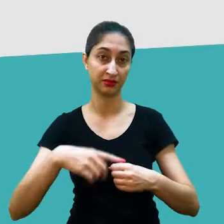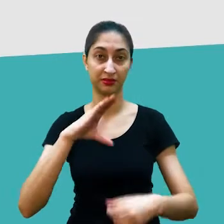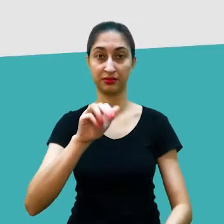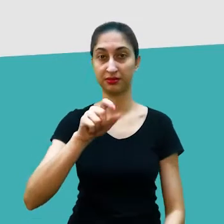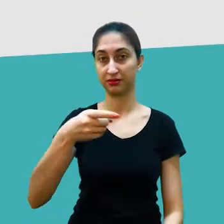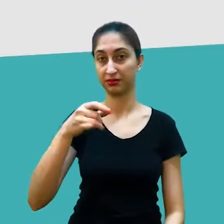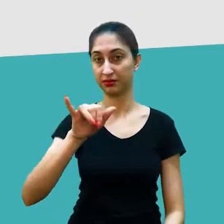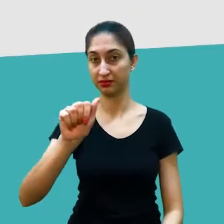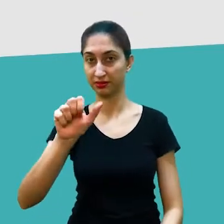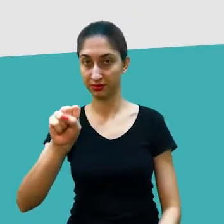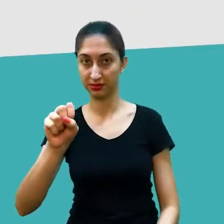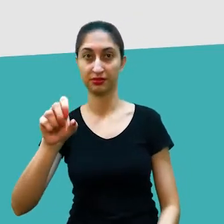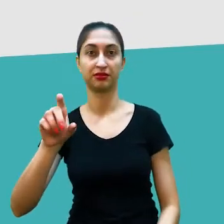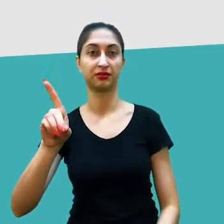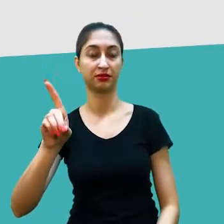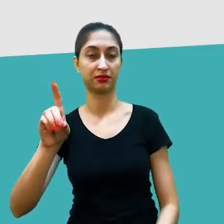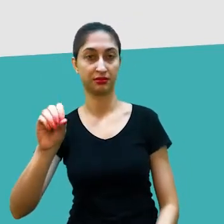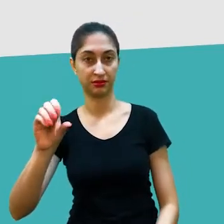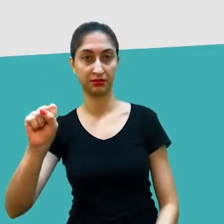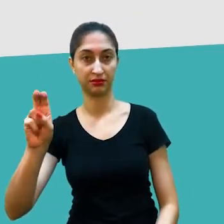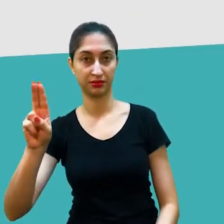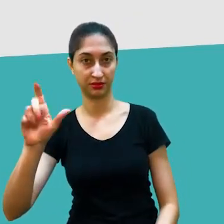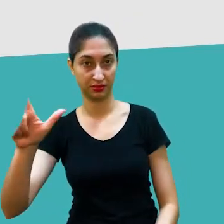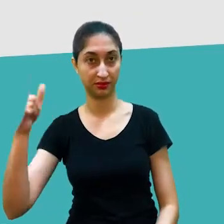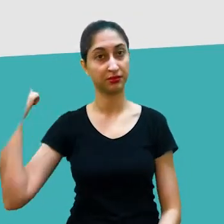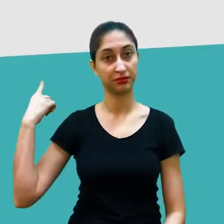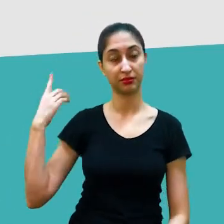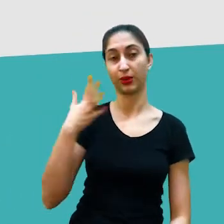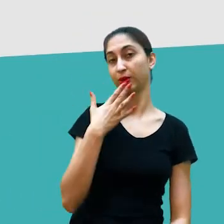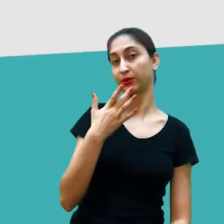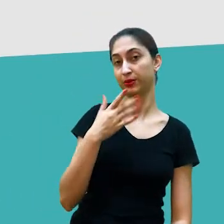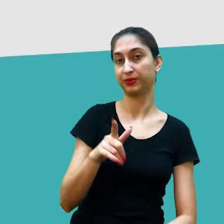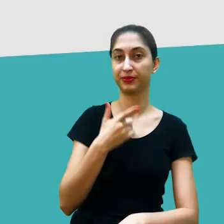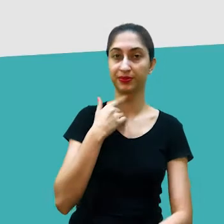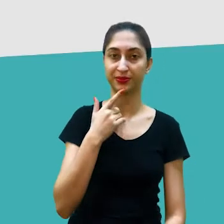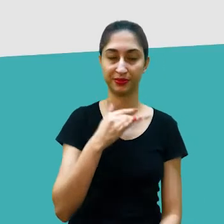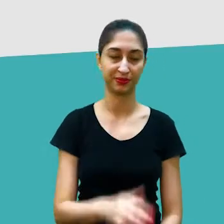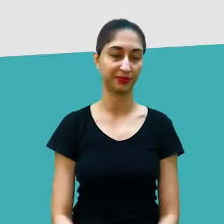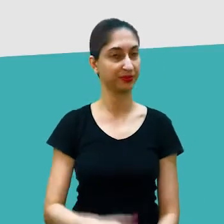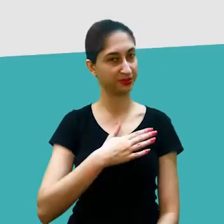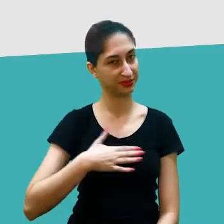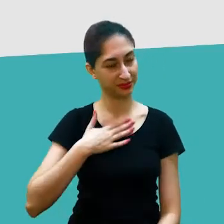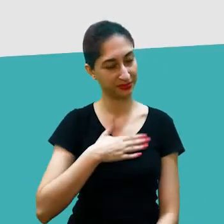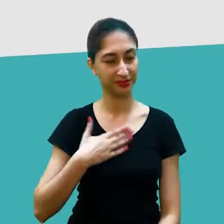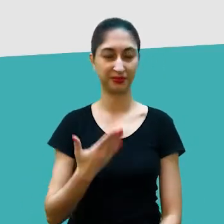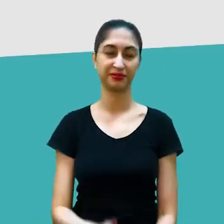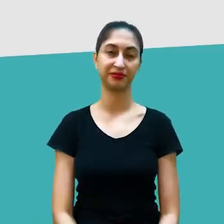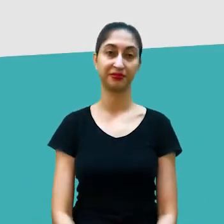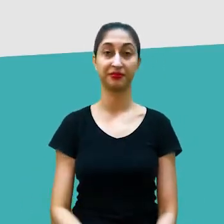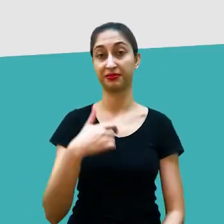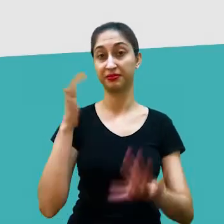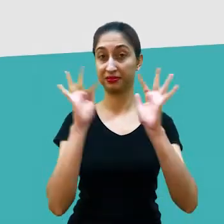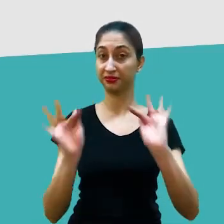vermelha. Então, bem-vindos vocês, é um prazer estar aqui. Muito bom, então vamos lá para o nosso bate-papo, estou muito